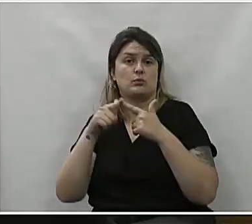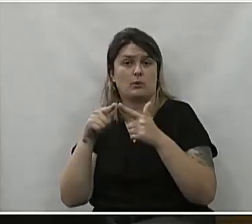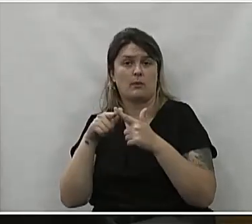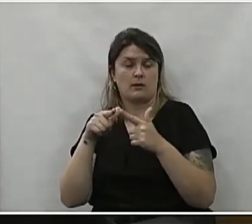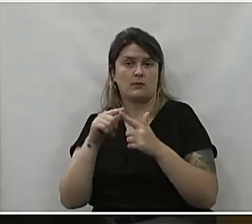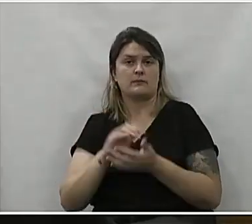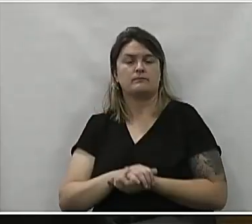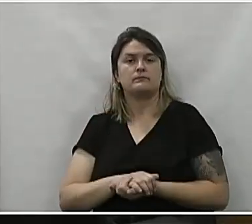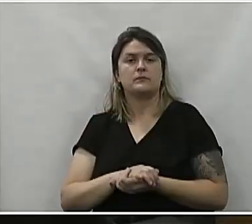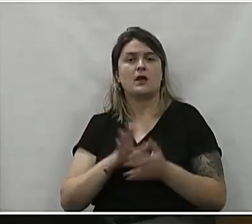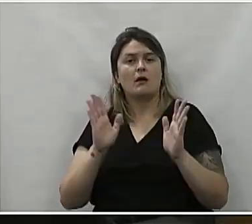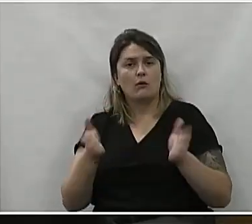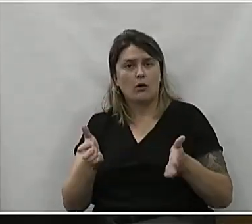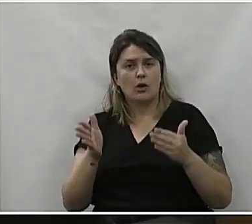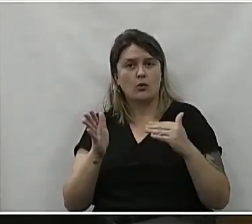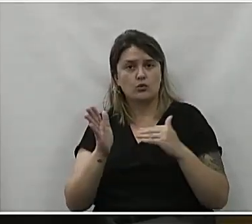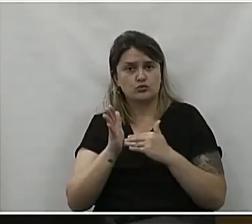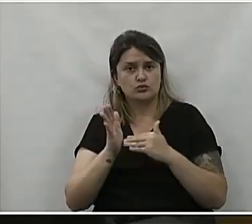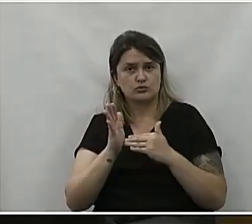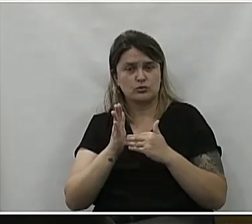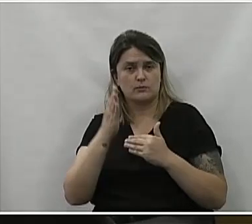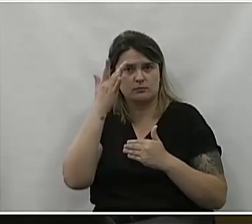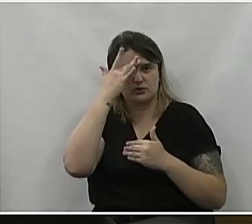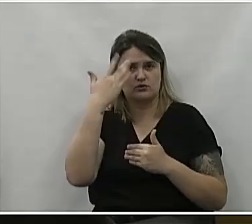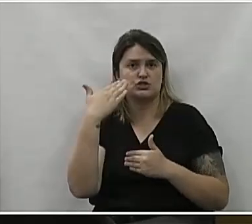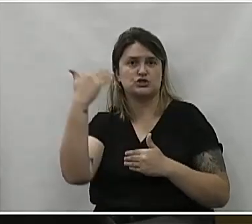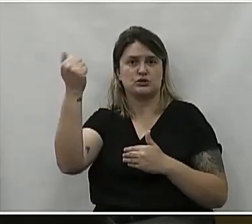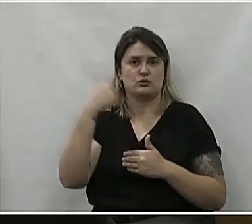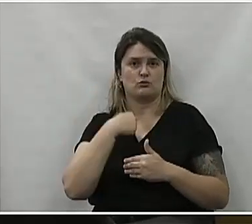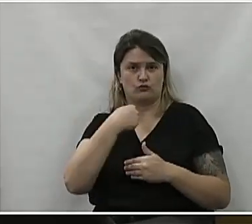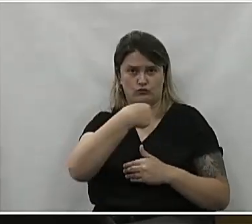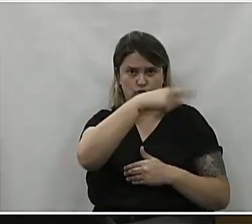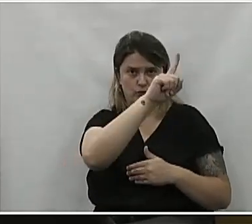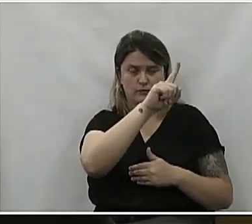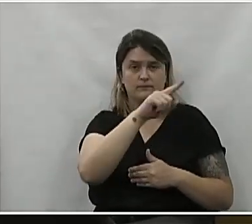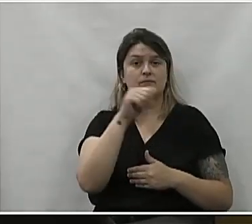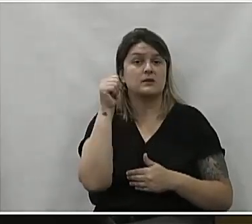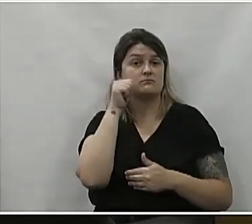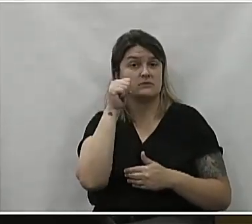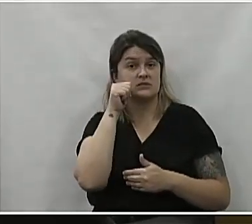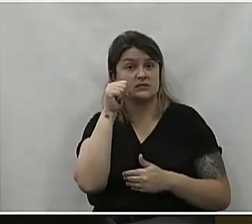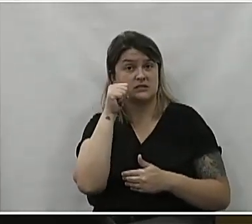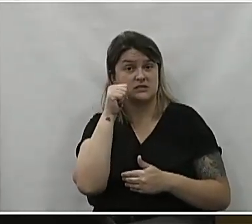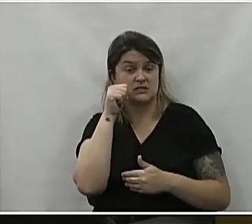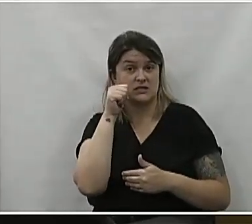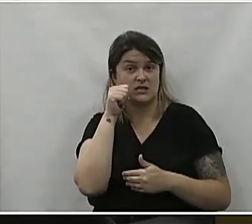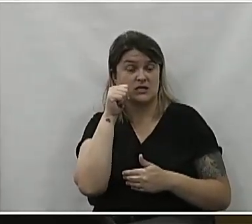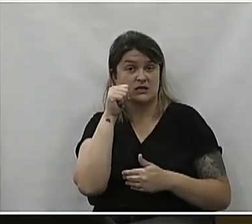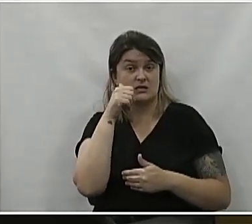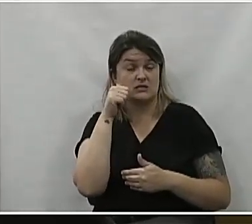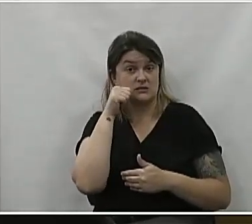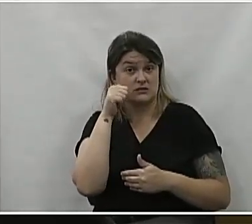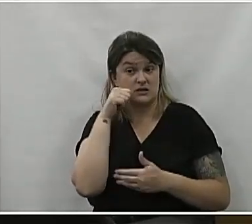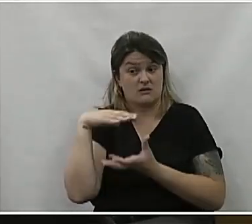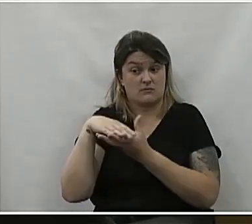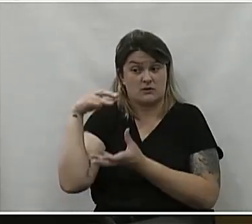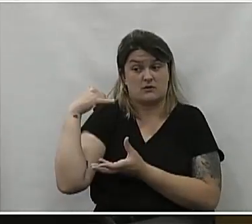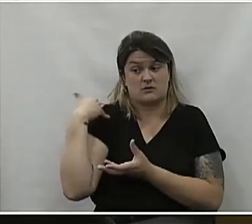E o caso Que aconteceu hoje Que eu fui chamada Na UPA Uma senhora Chegou com convulsão